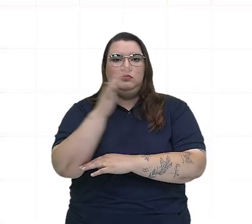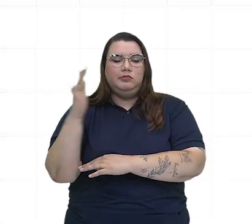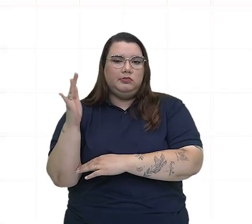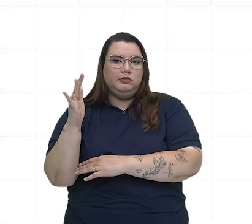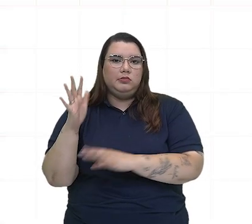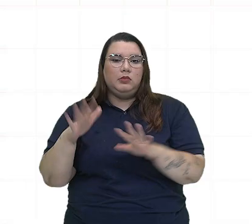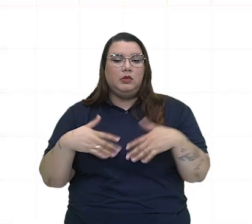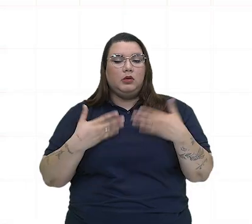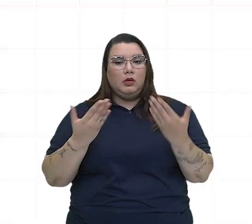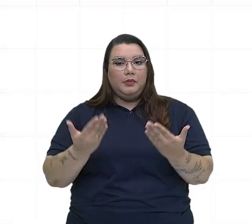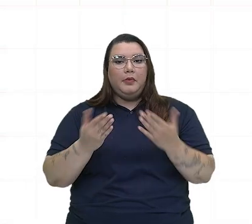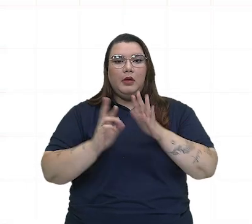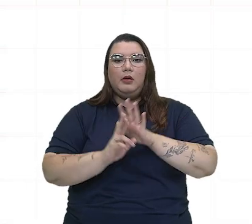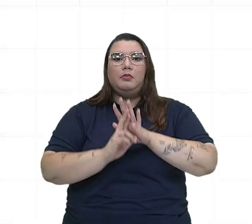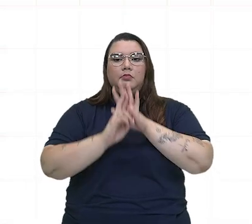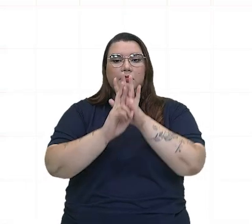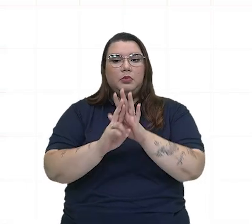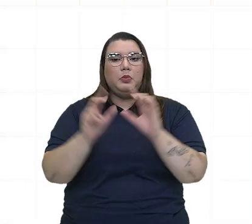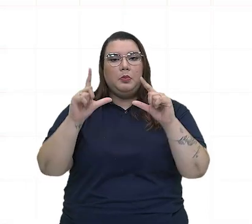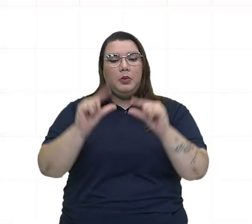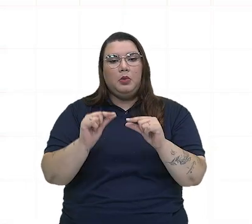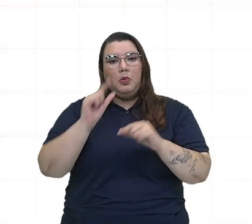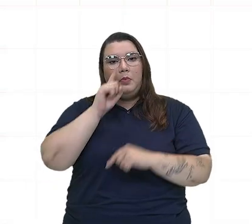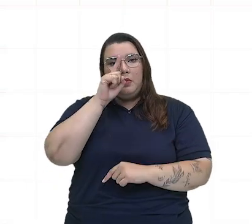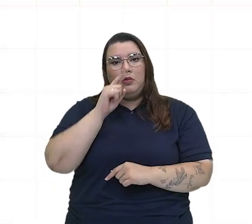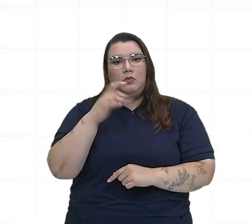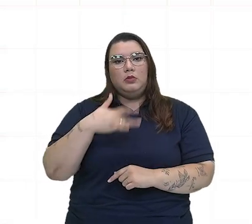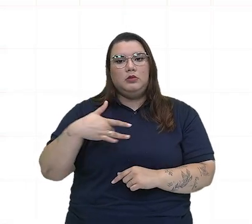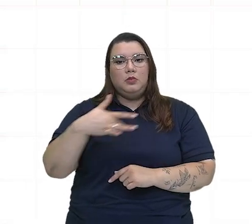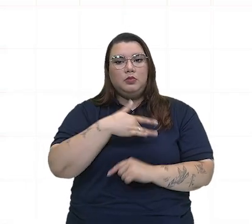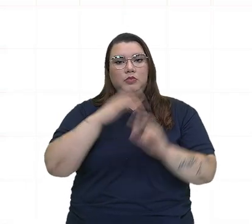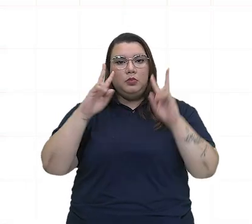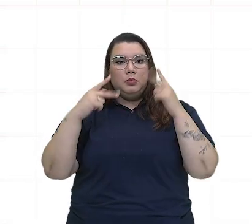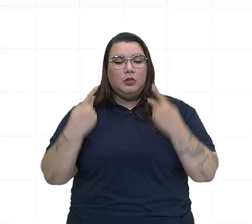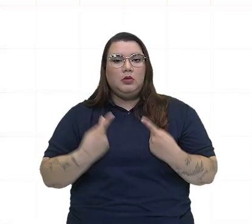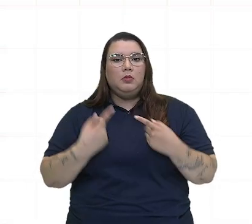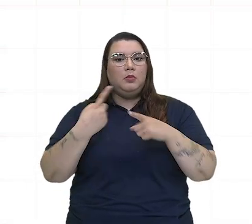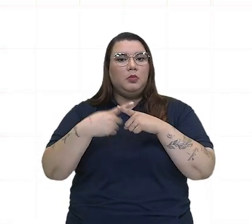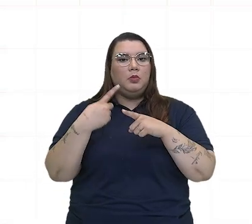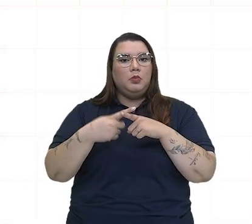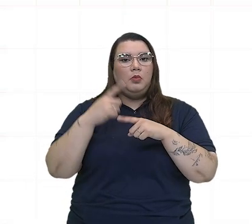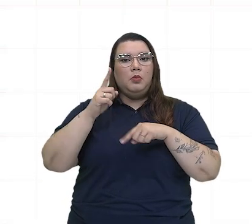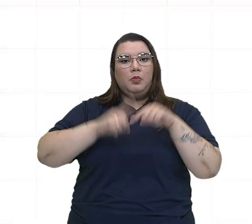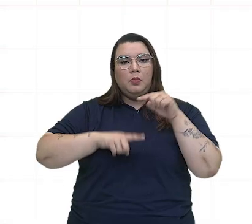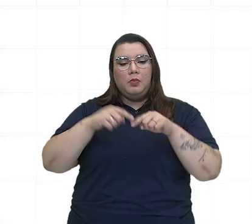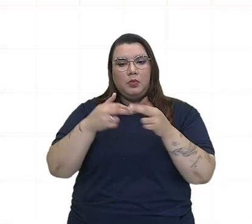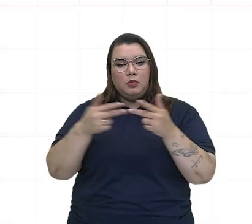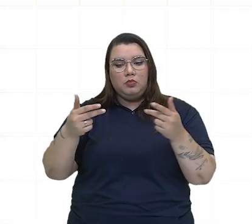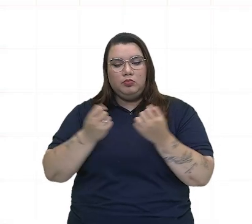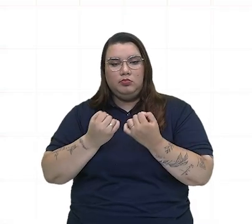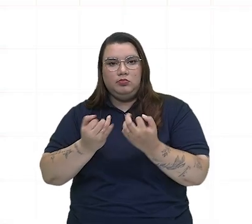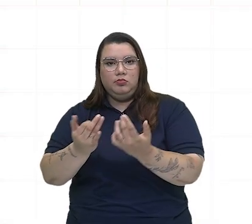E isso vai representar um menor risco para a saúde humana, porque os